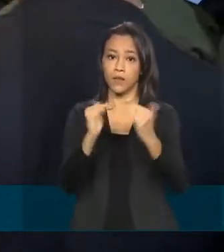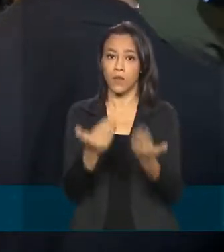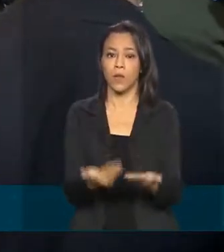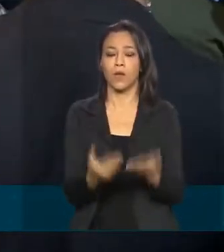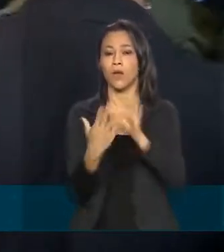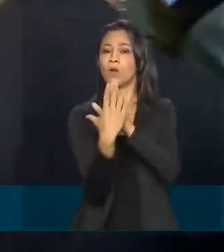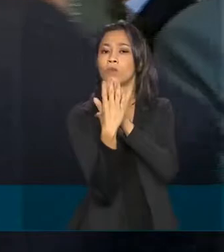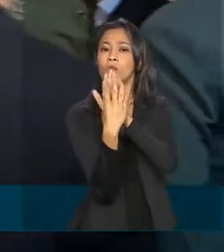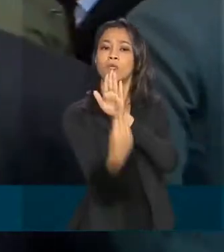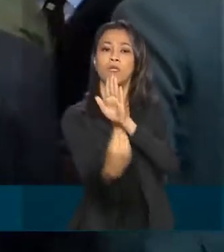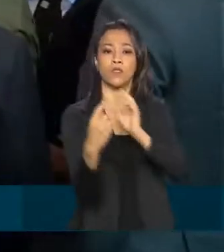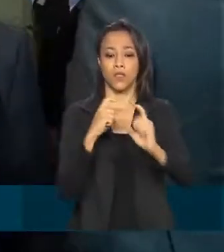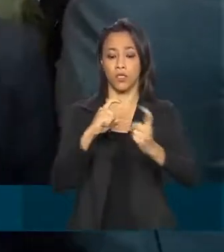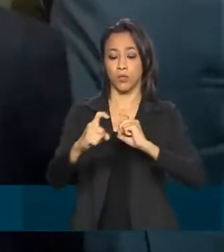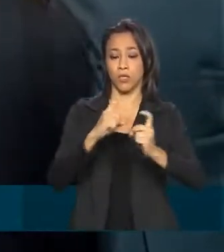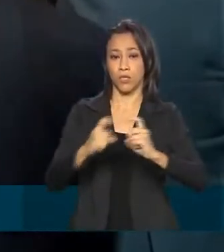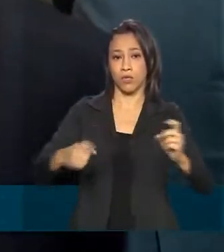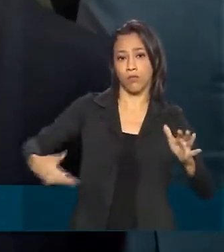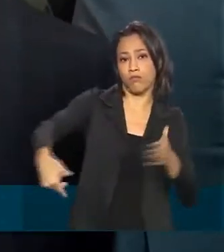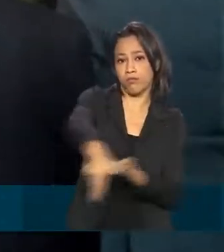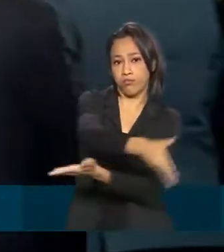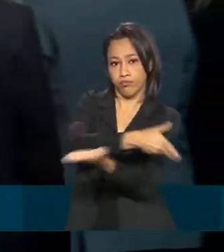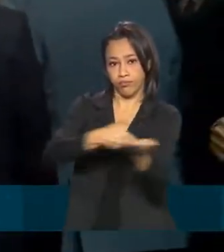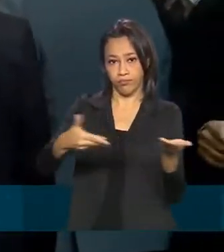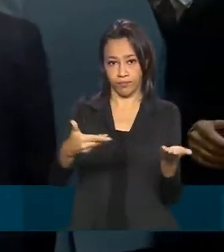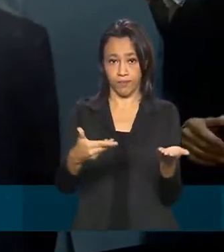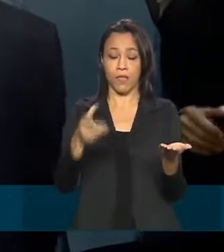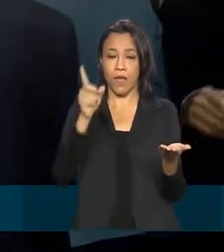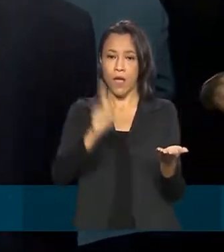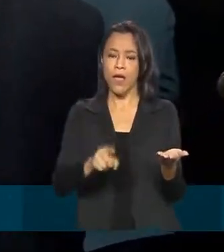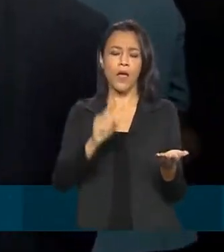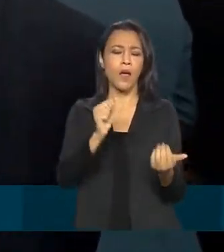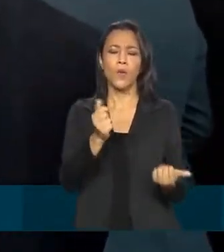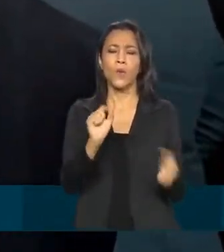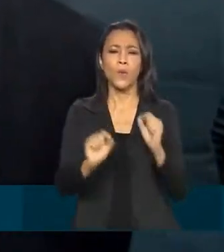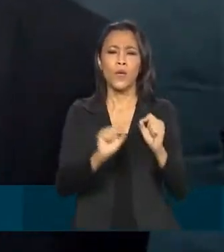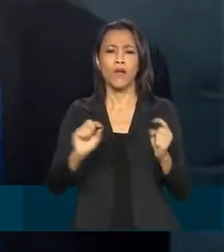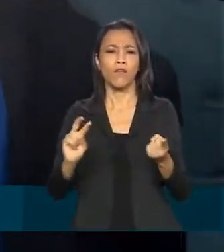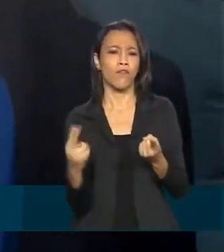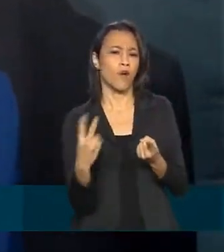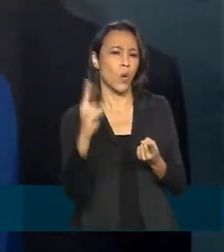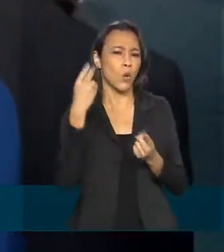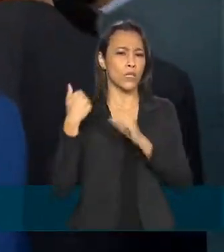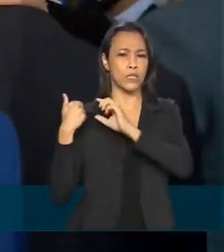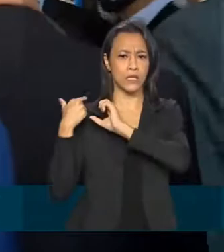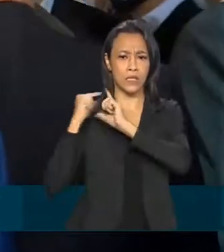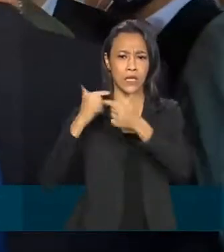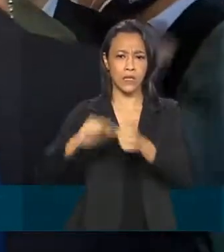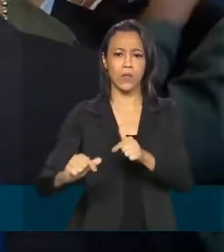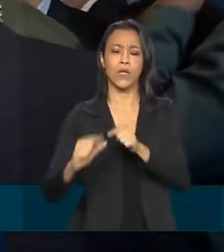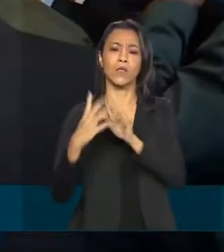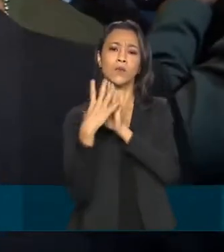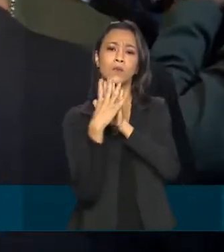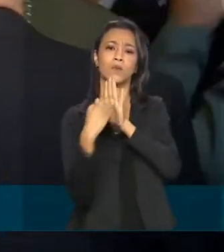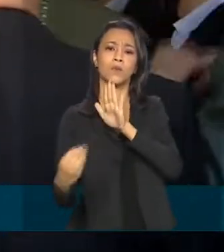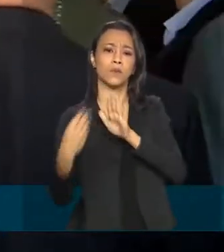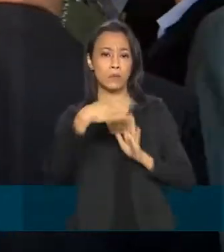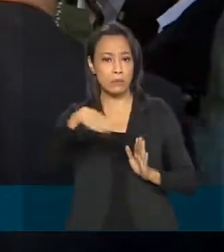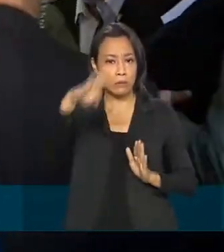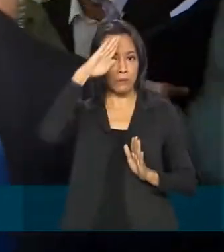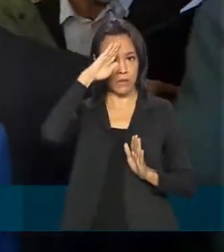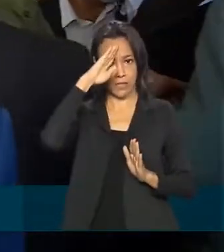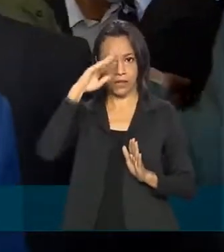de gestão compartilhada, a ideia é aliar valores tradicionais dos militares com a educação